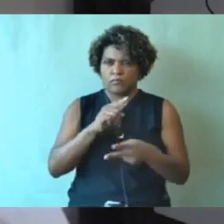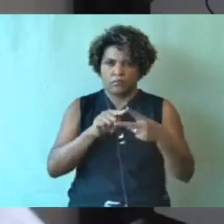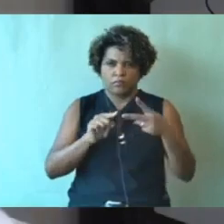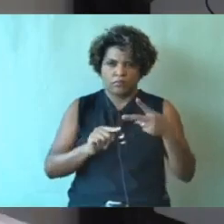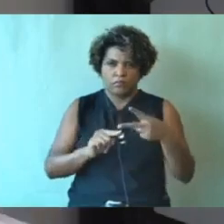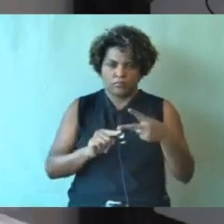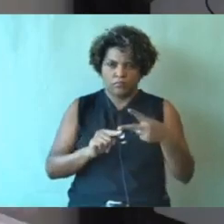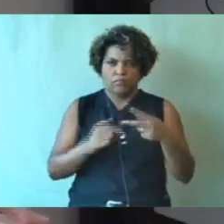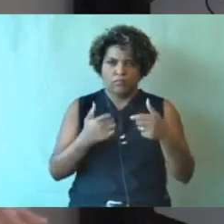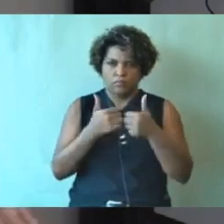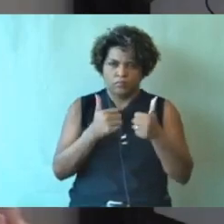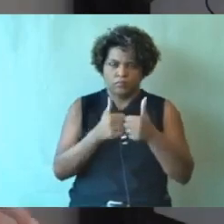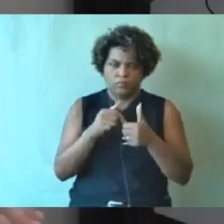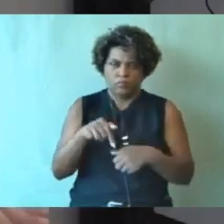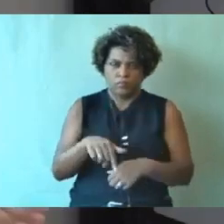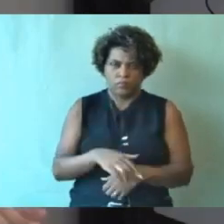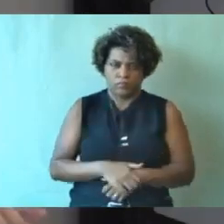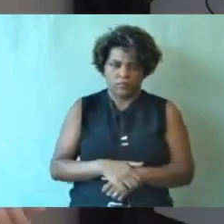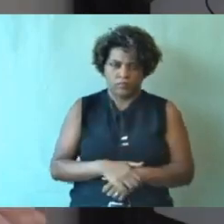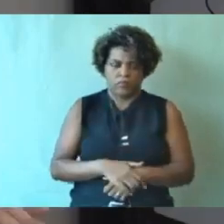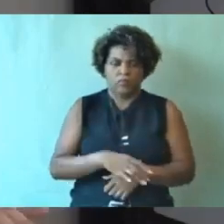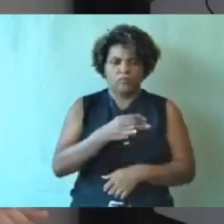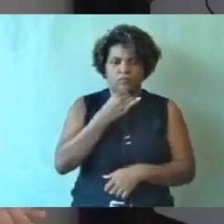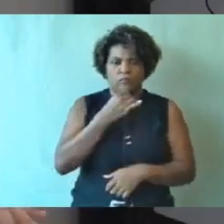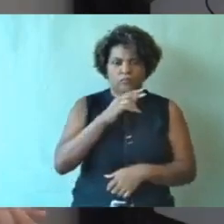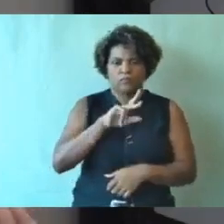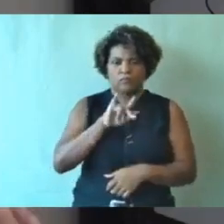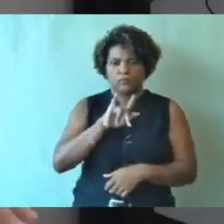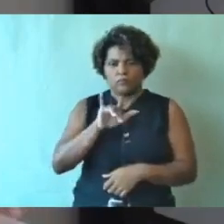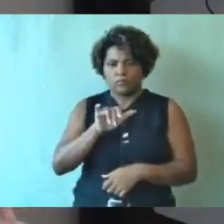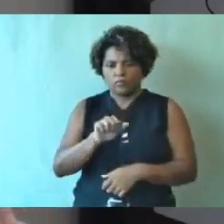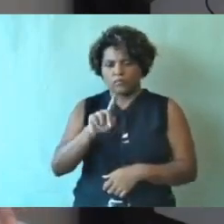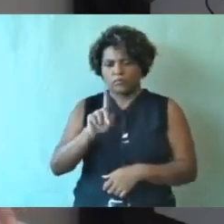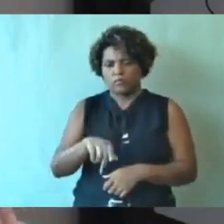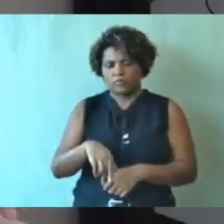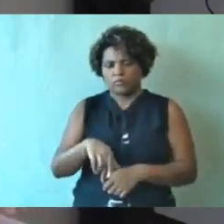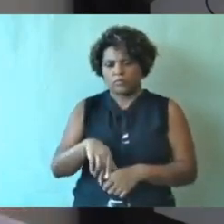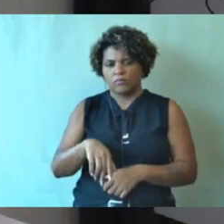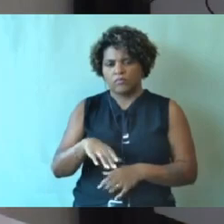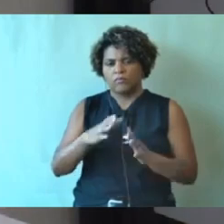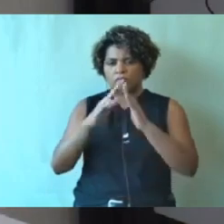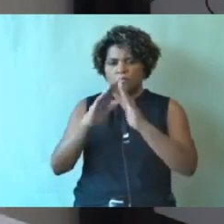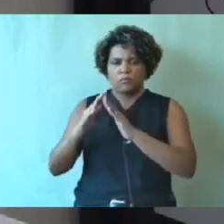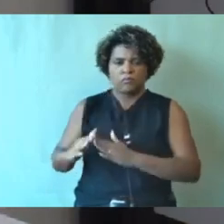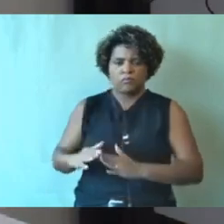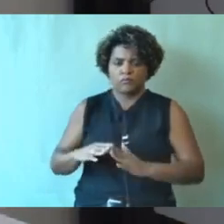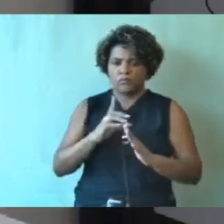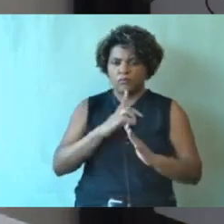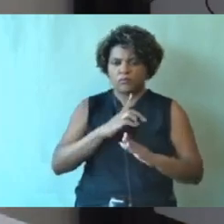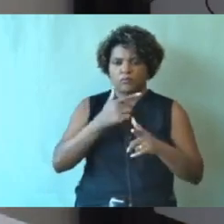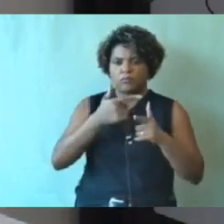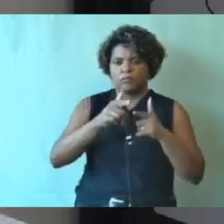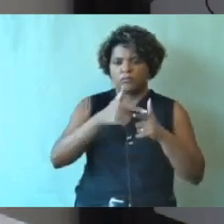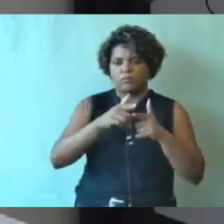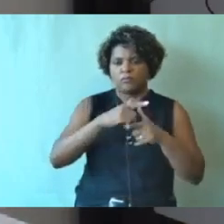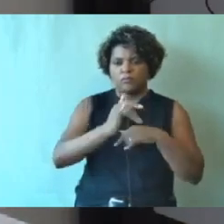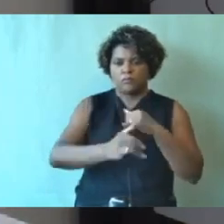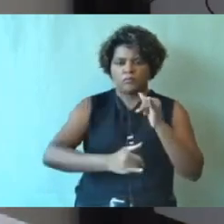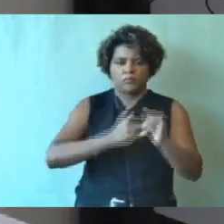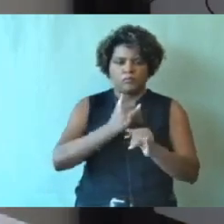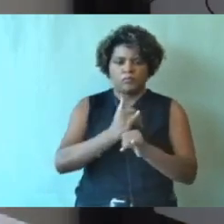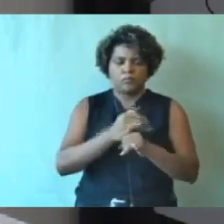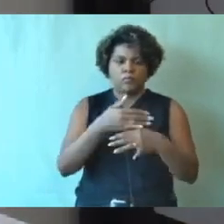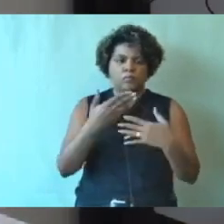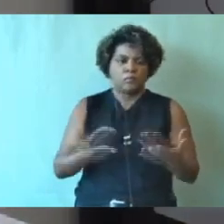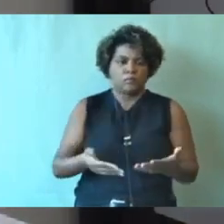nessa situação, os veículos de vila e favela, tem problema de comunicação da internet. Aí a SUMOB não remunera. Aí nós